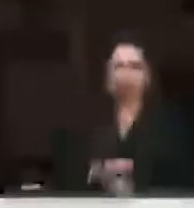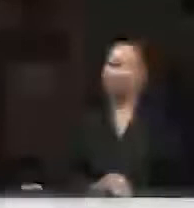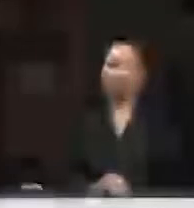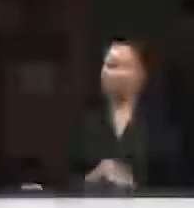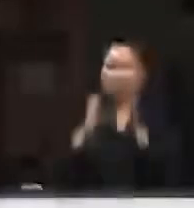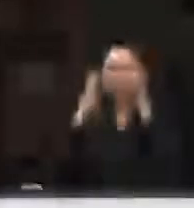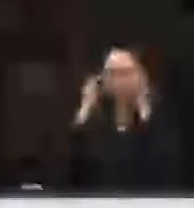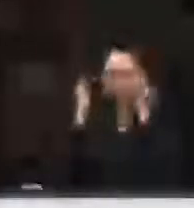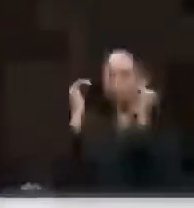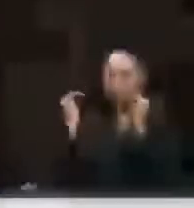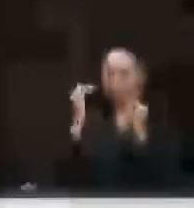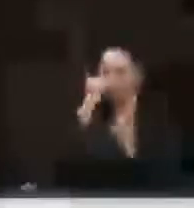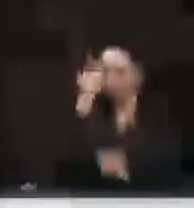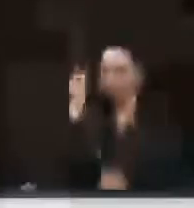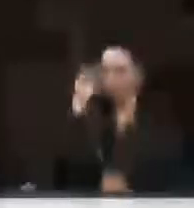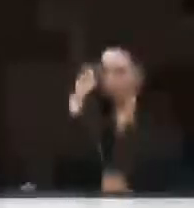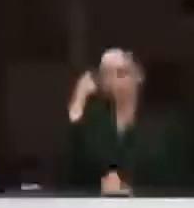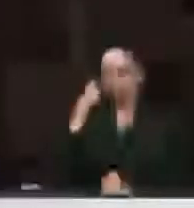E eu